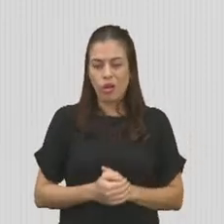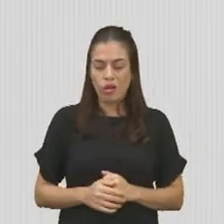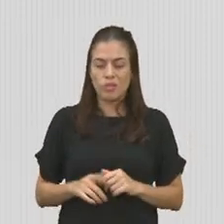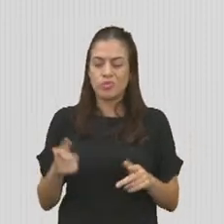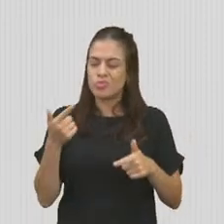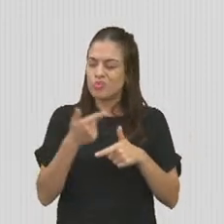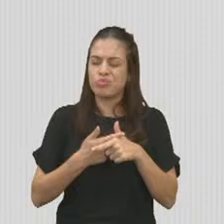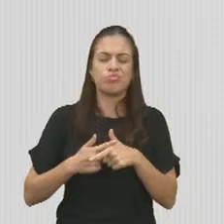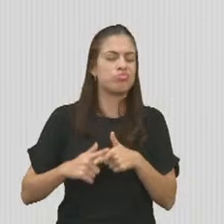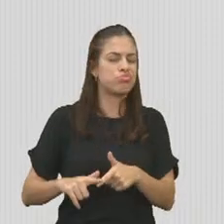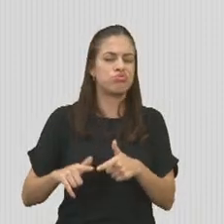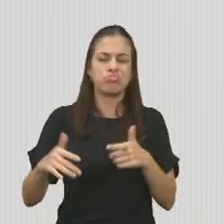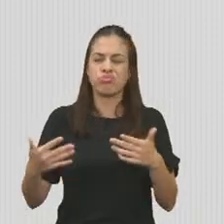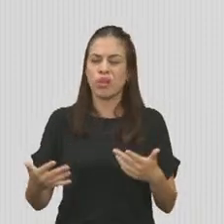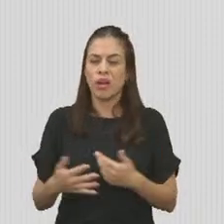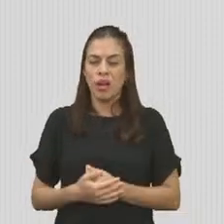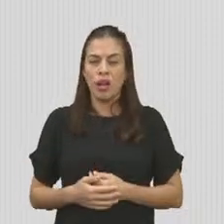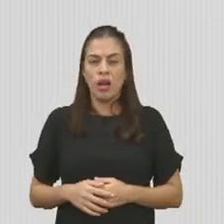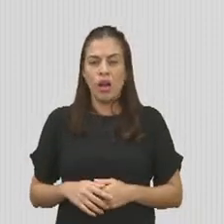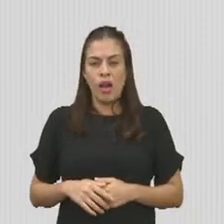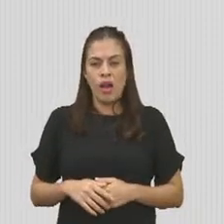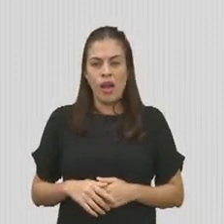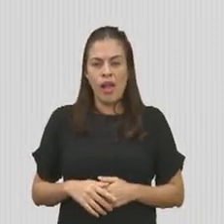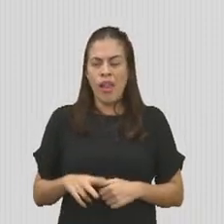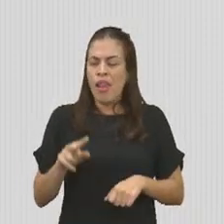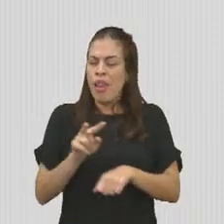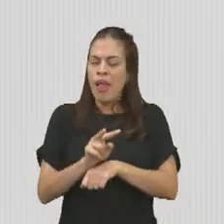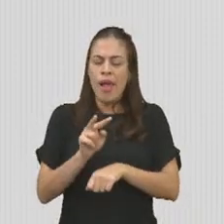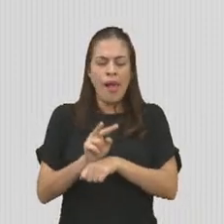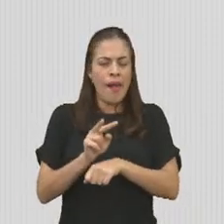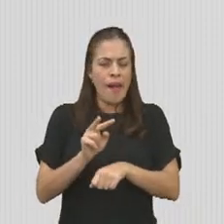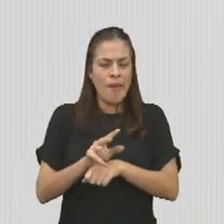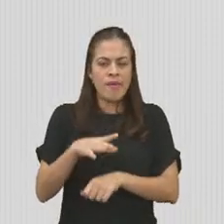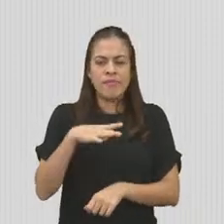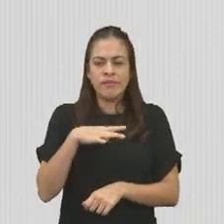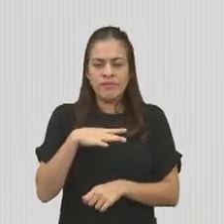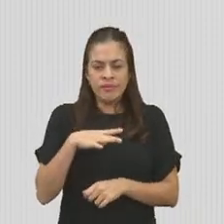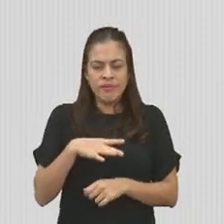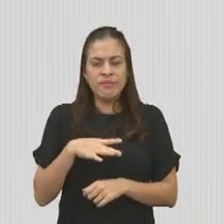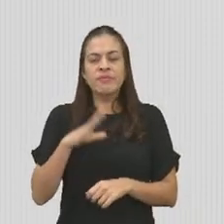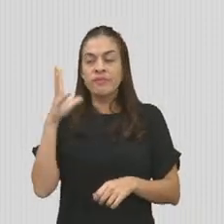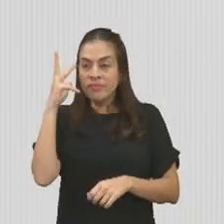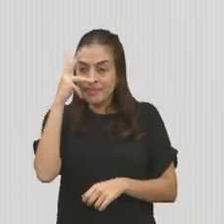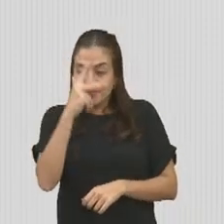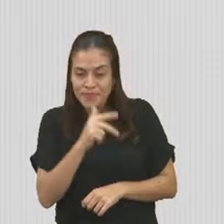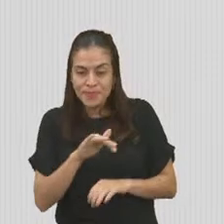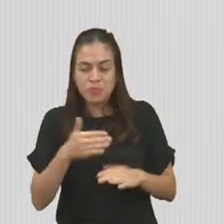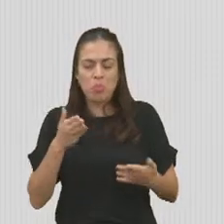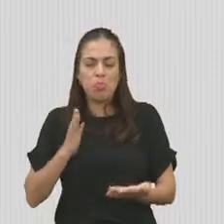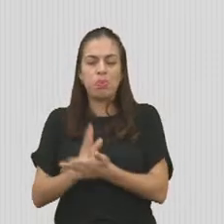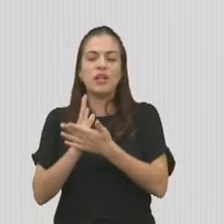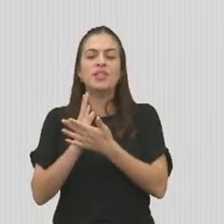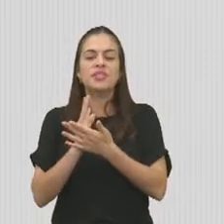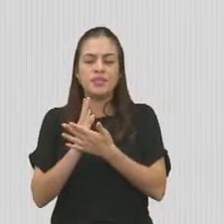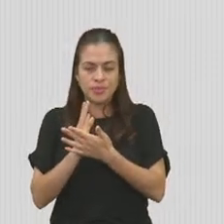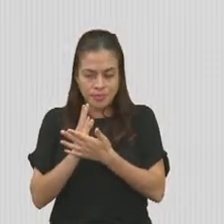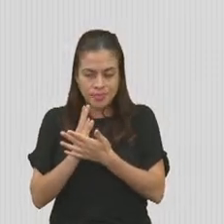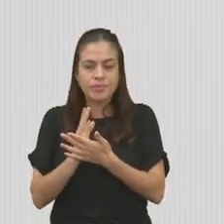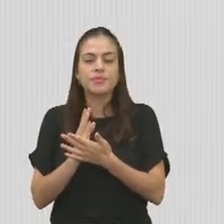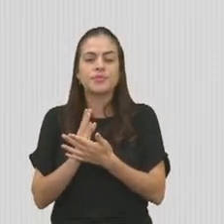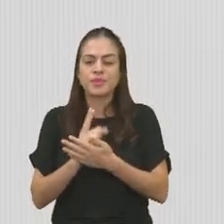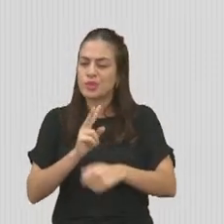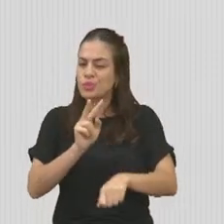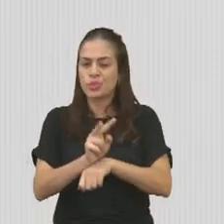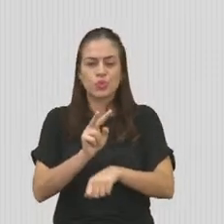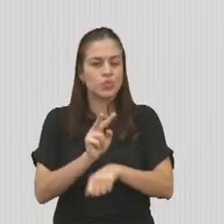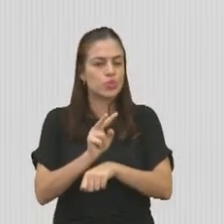hoje uma cidade que não está bem cuidada, é uma cidade linda que, infelizmente, parou no tempo, que, infelizmente, deixou de ser